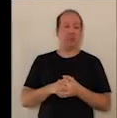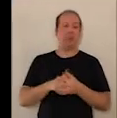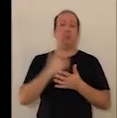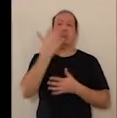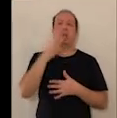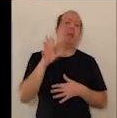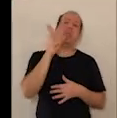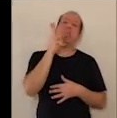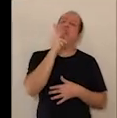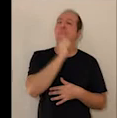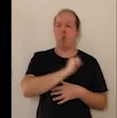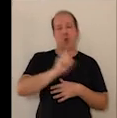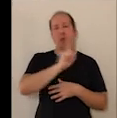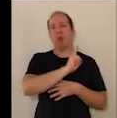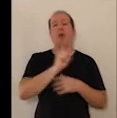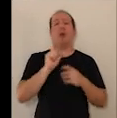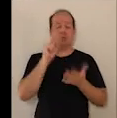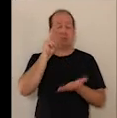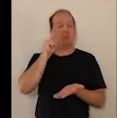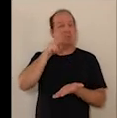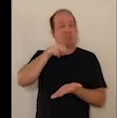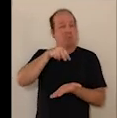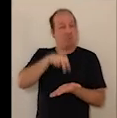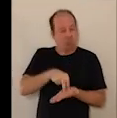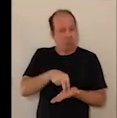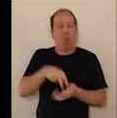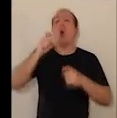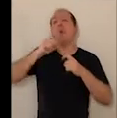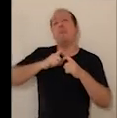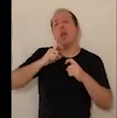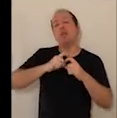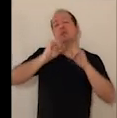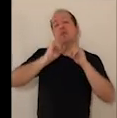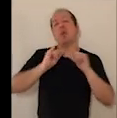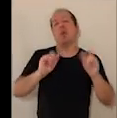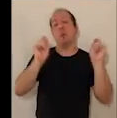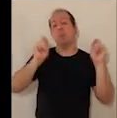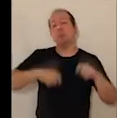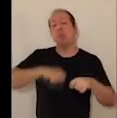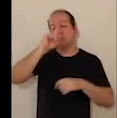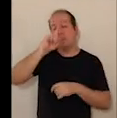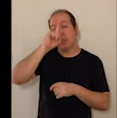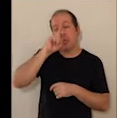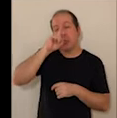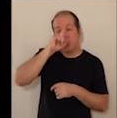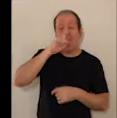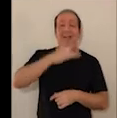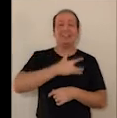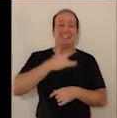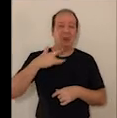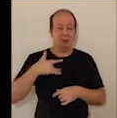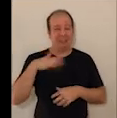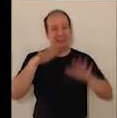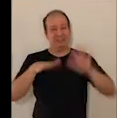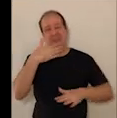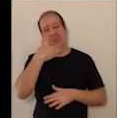dizendo que quer pôr o seu vigor à prova. O médico me confidenciou que aquilo podia ser perigoso, porque o estado de saúde, embora melhor,